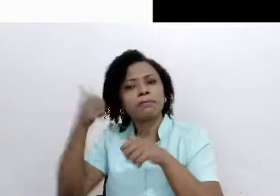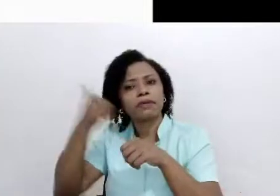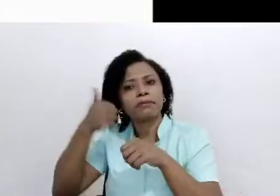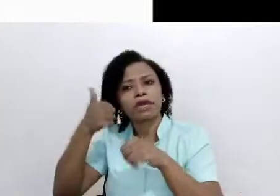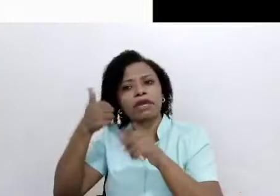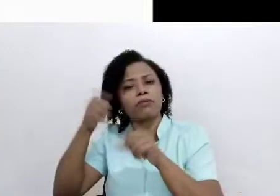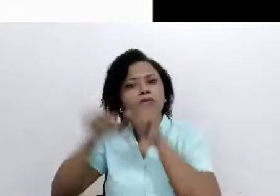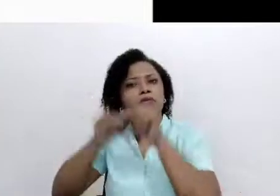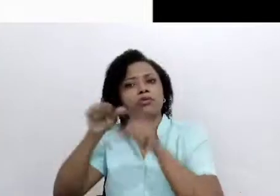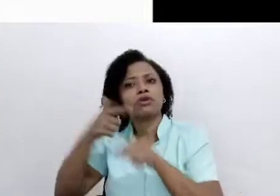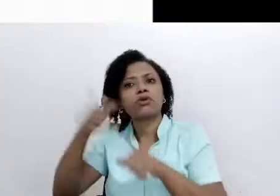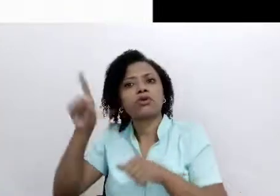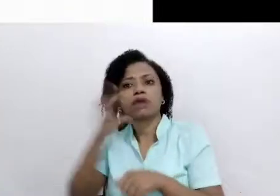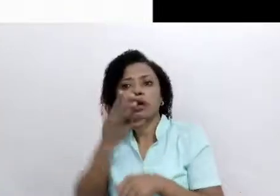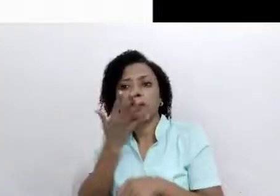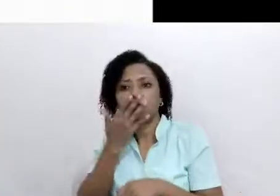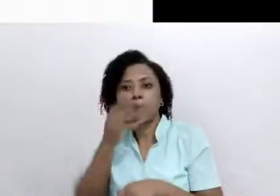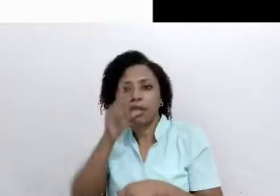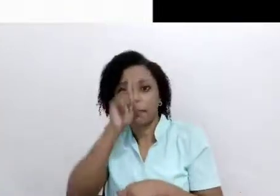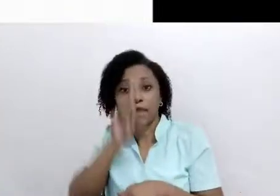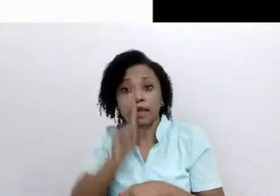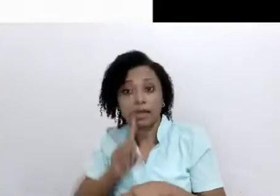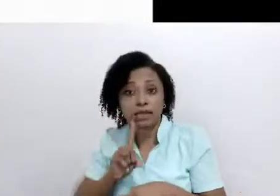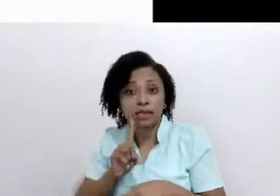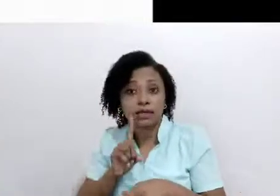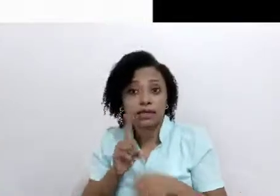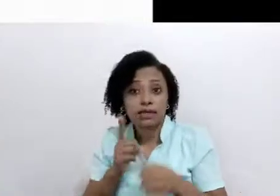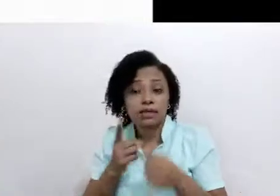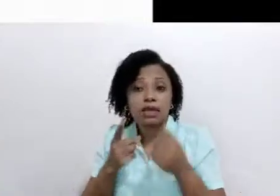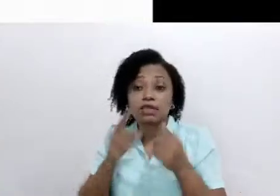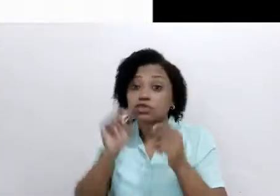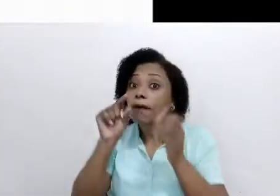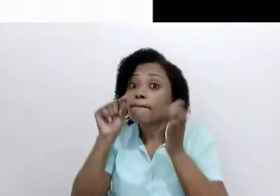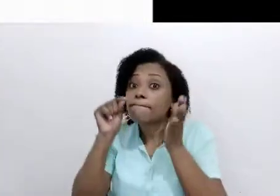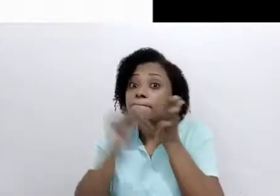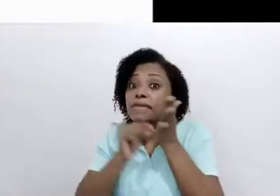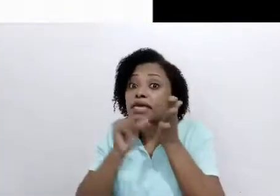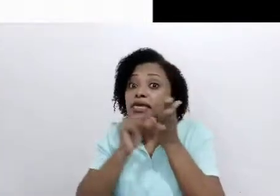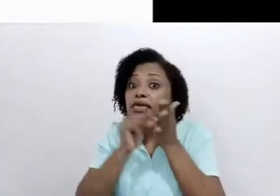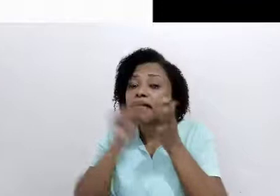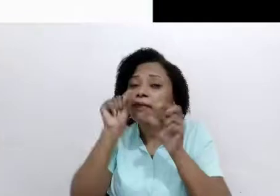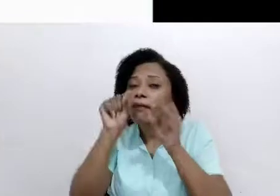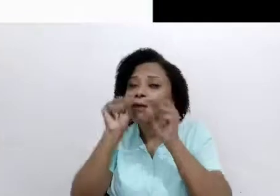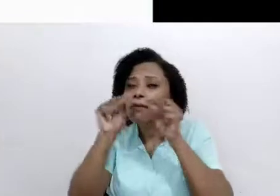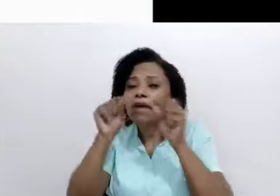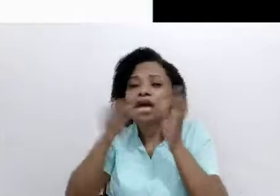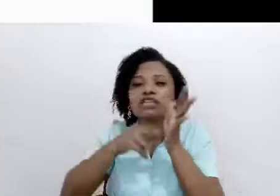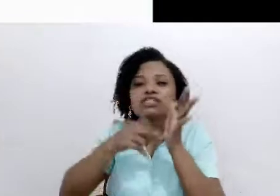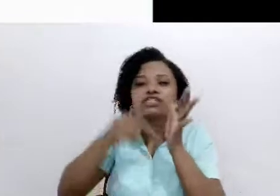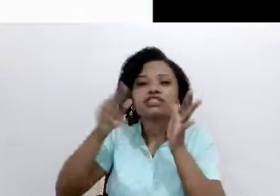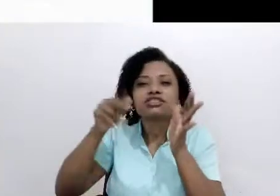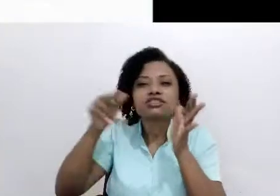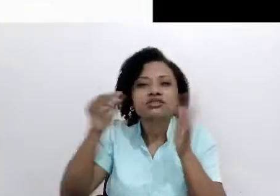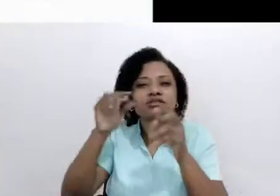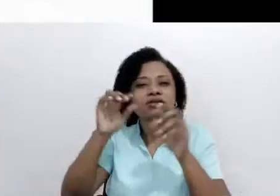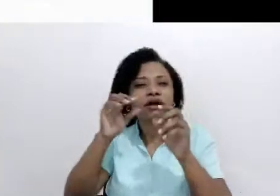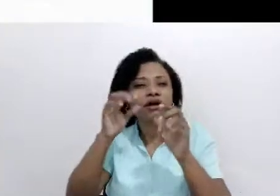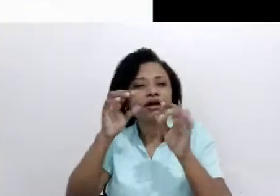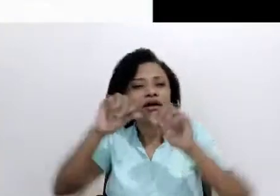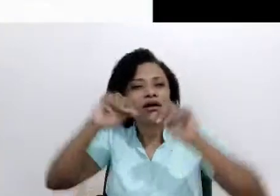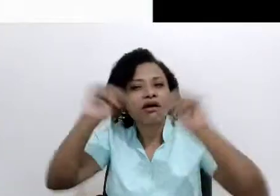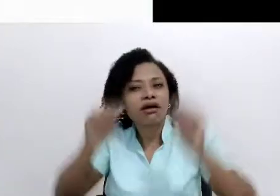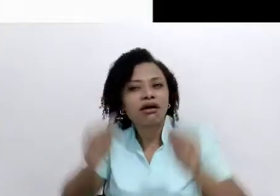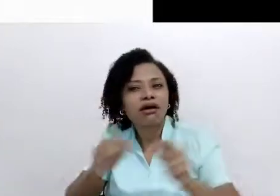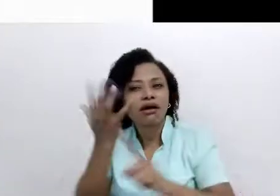deixo de ser primário e passa a ter o amarelo como primário. Quando a gente fala em pigmentação, em tinta, em